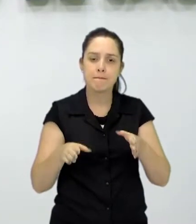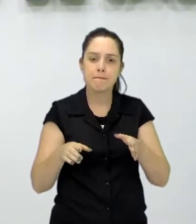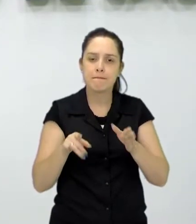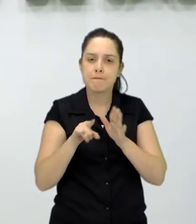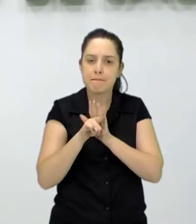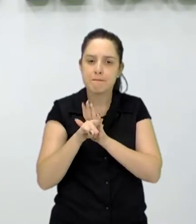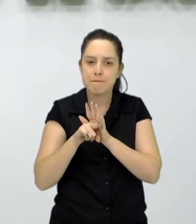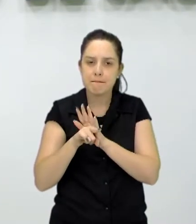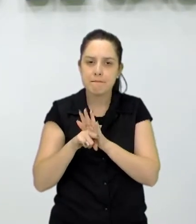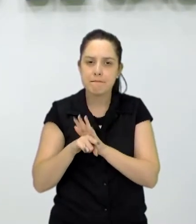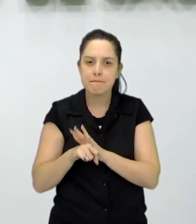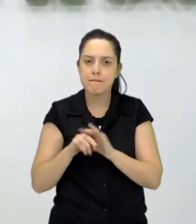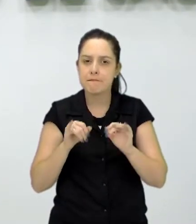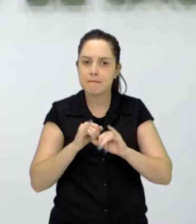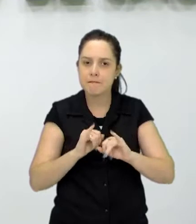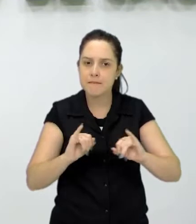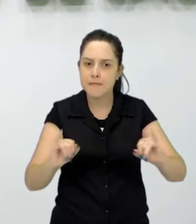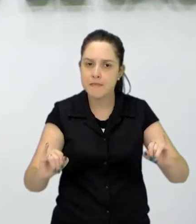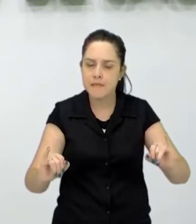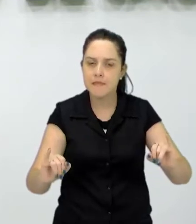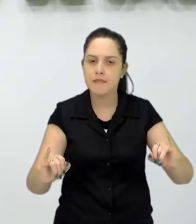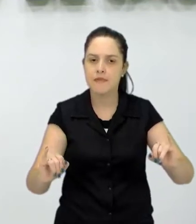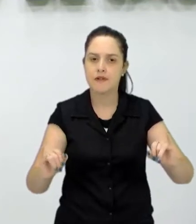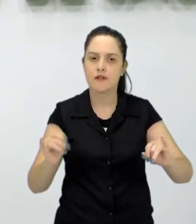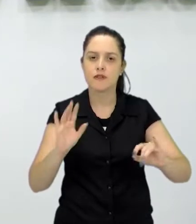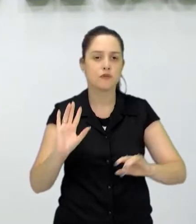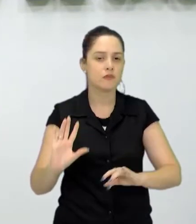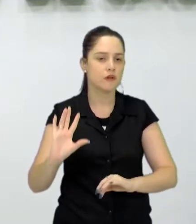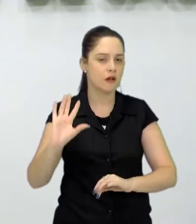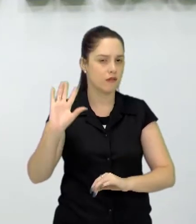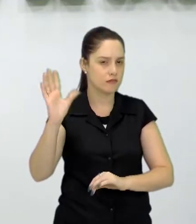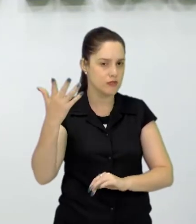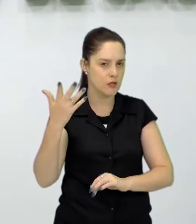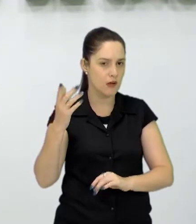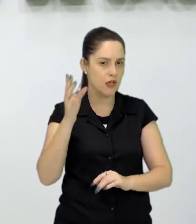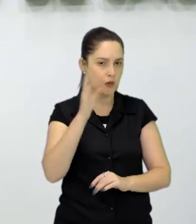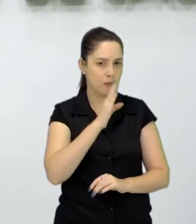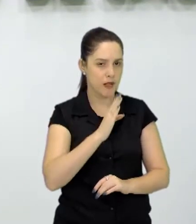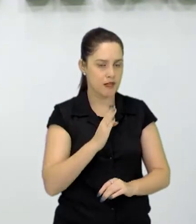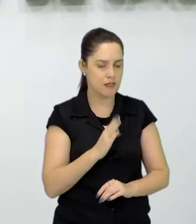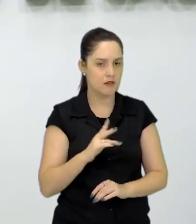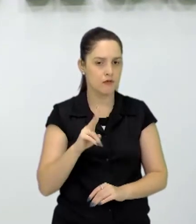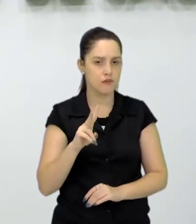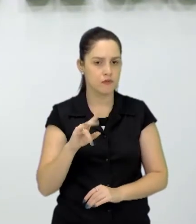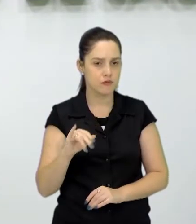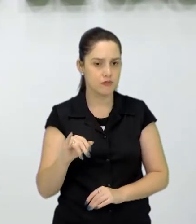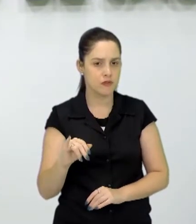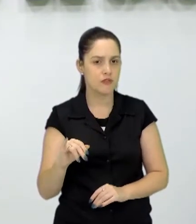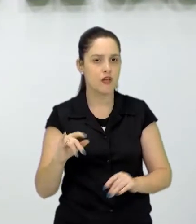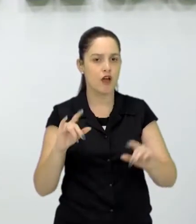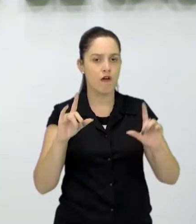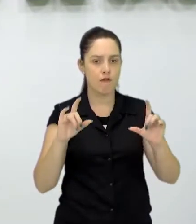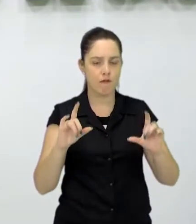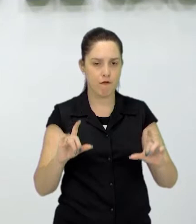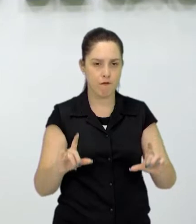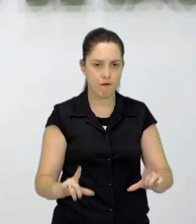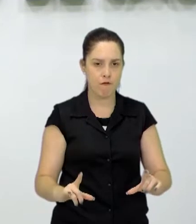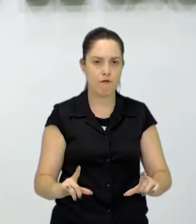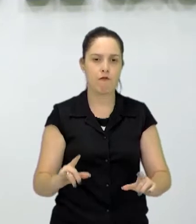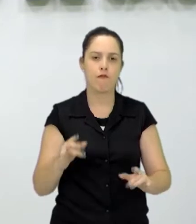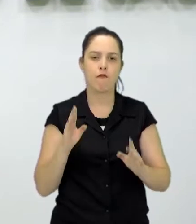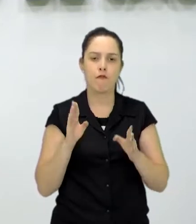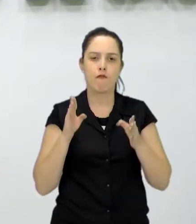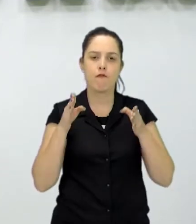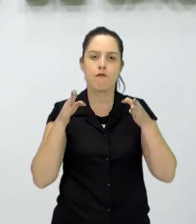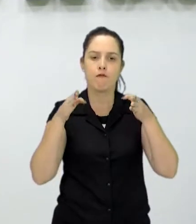uma notícia, eu vou abrir um site de notícias para ler o que está acontecendo hoje no Brasil. Você vai ver outros sites, não fica focado só em um, porque senão